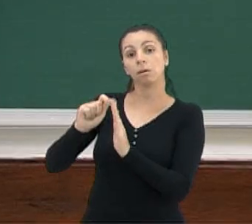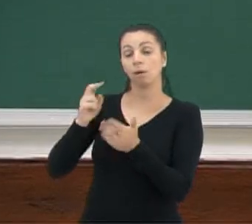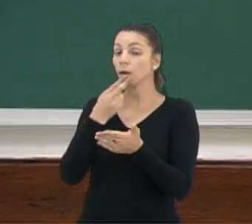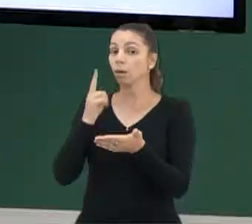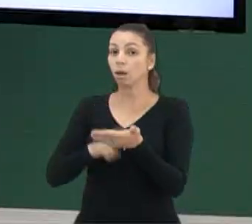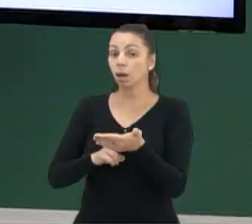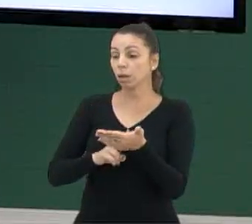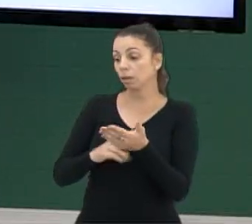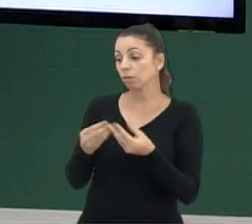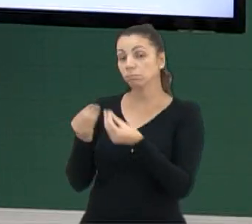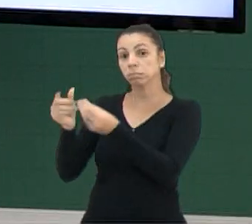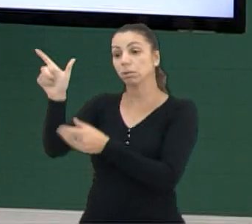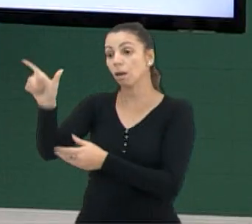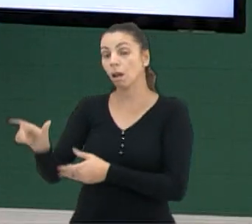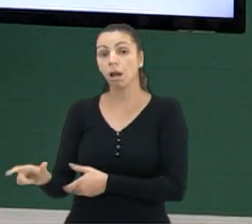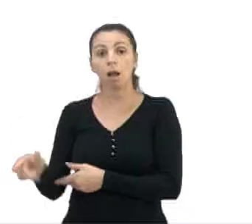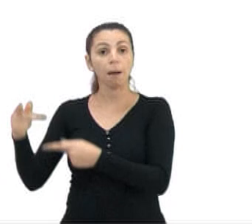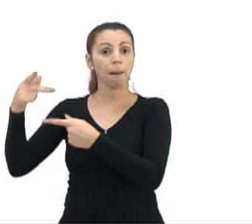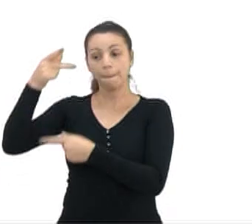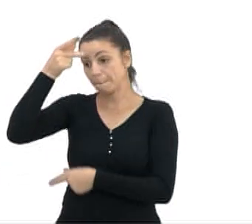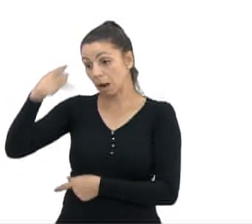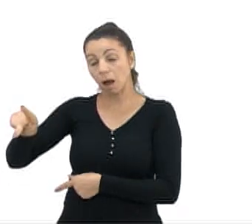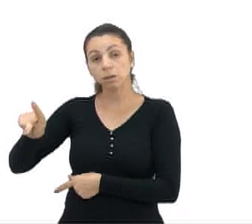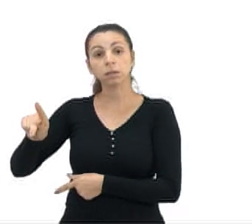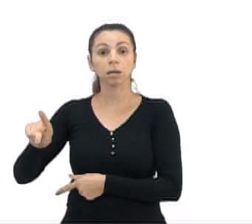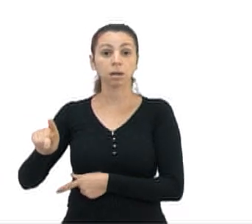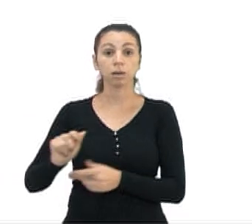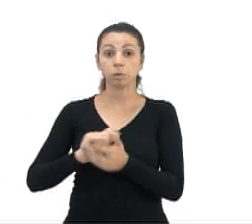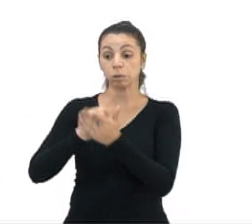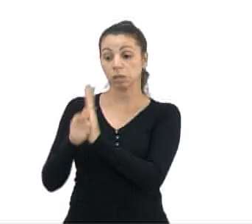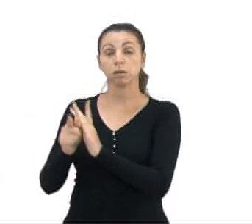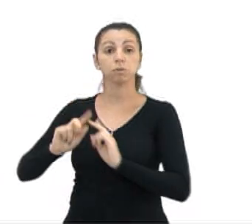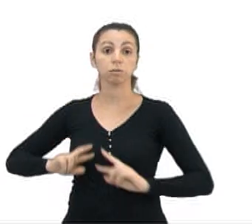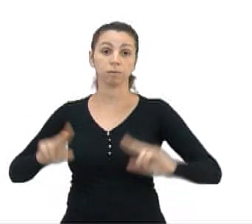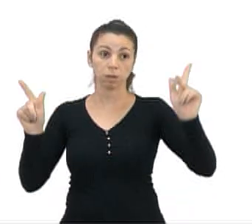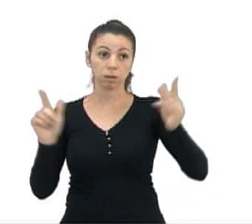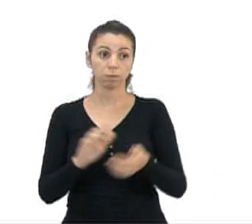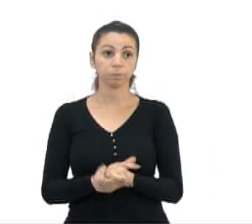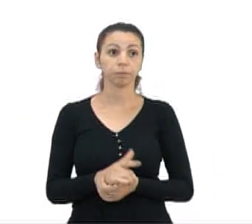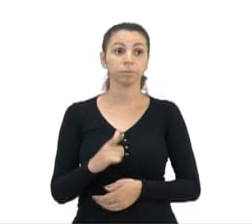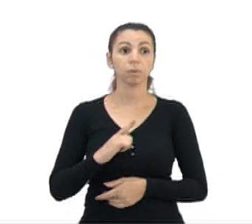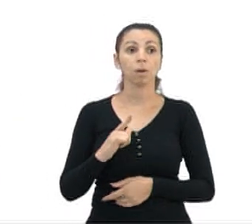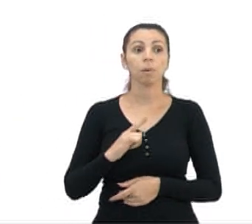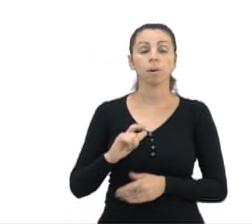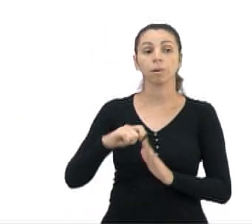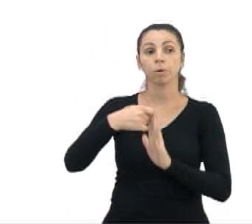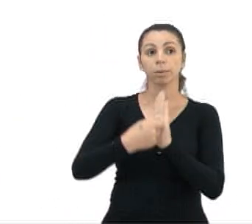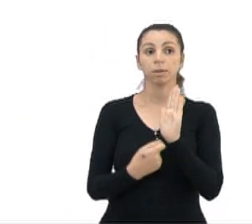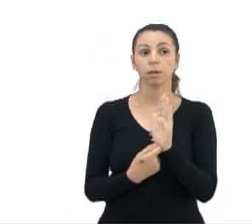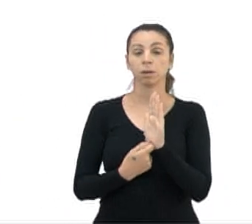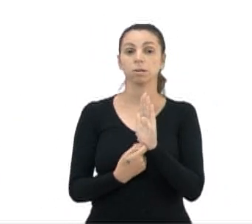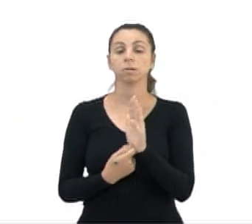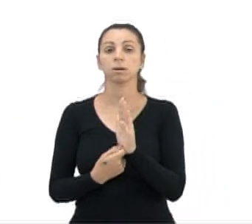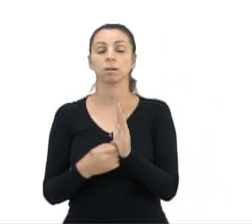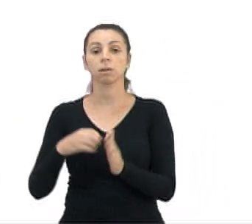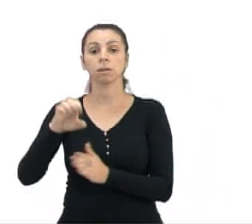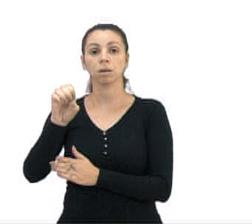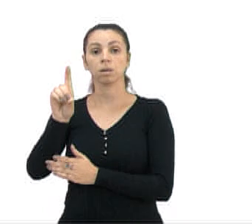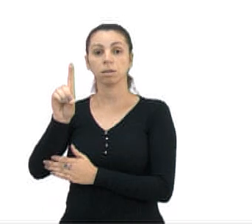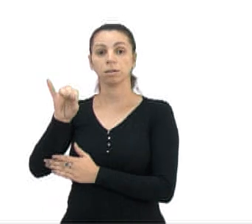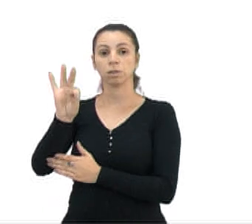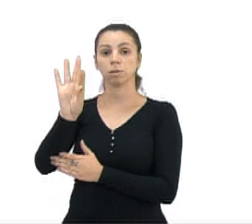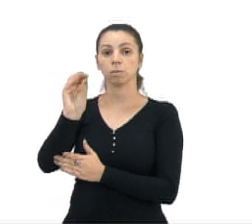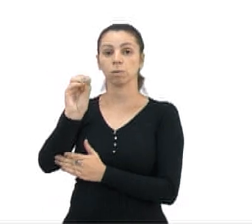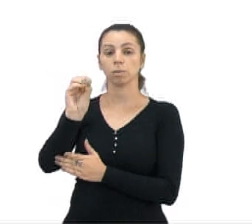gênero. Assim como em qualquer texto, no editorial, a coesão deve ser parte